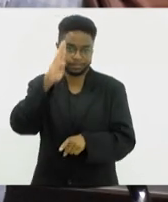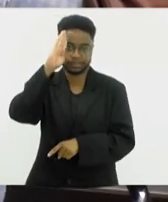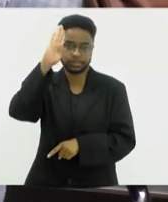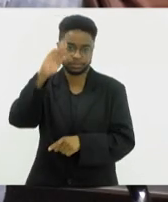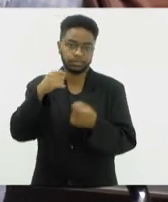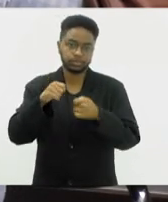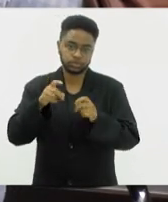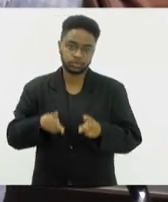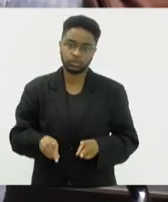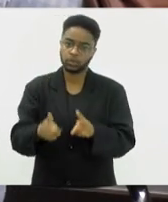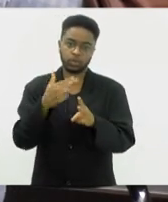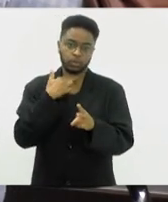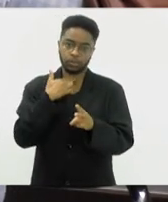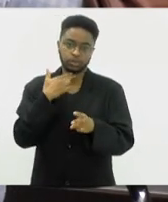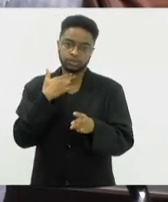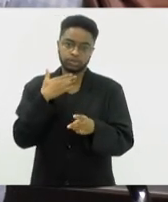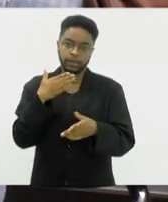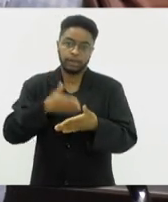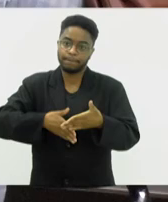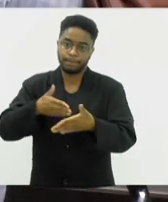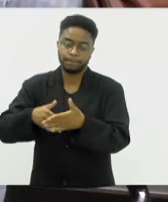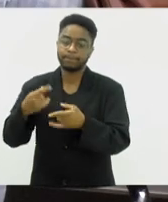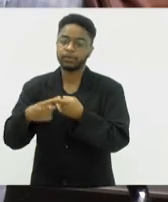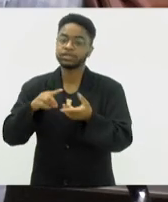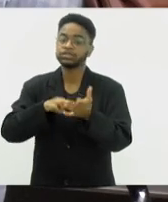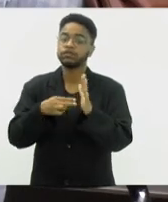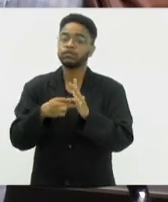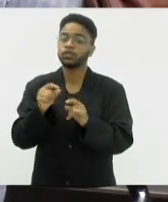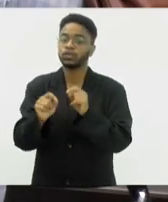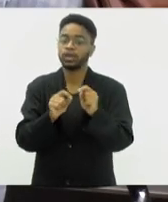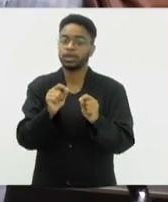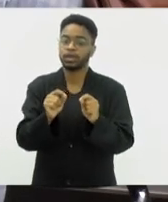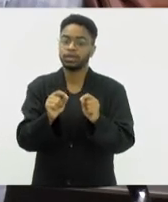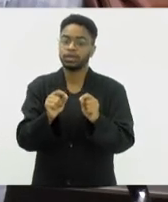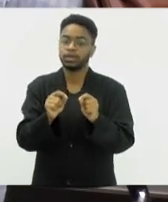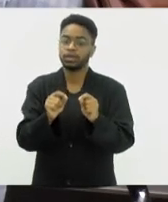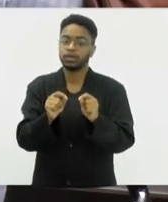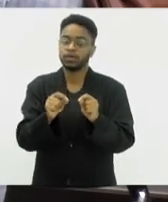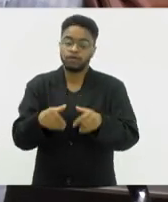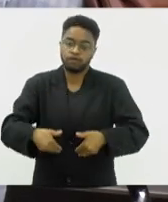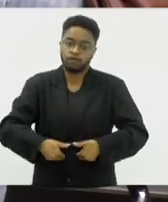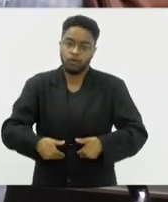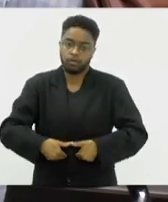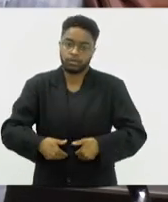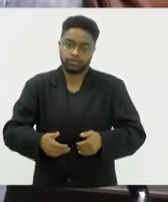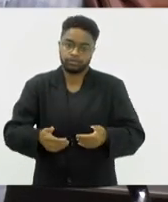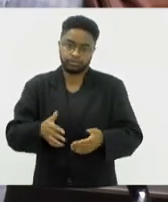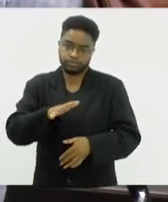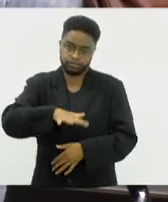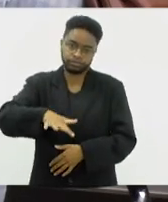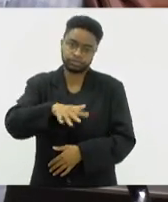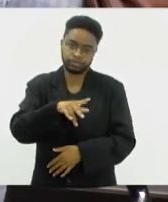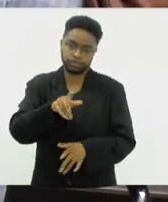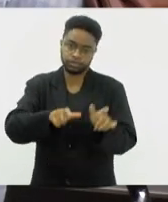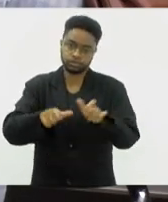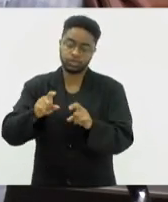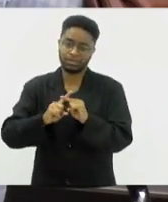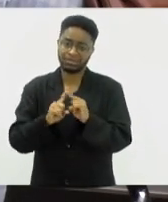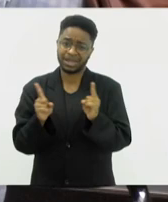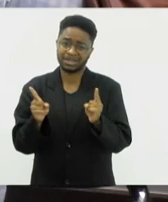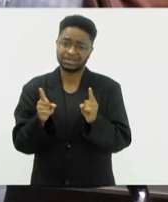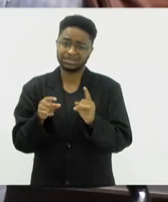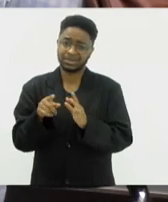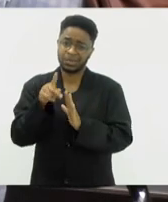serviço que não pode ser interrompido, porque isso significaria imediatamente a produção de fome. Agora,